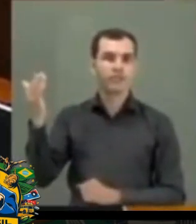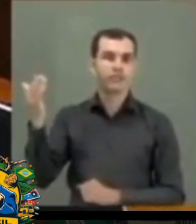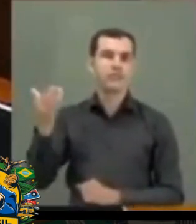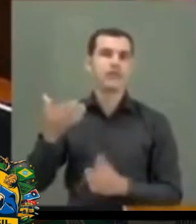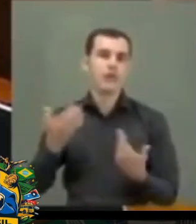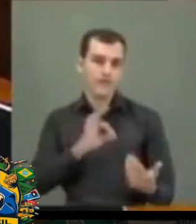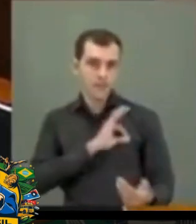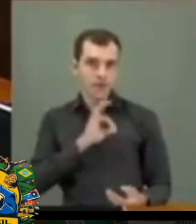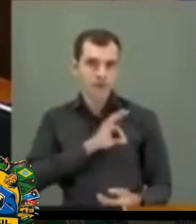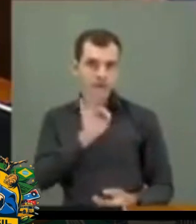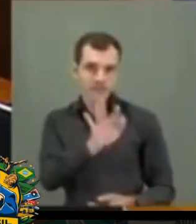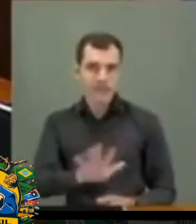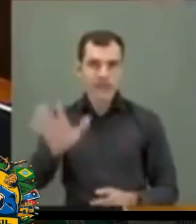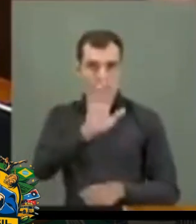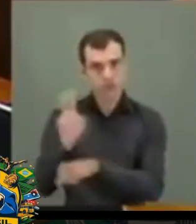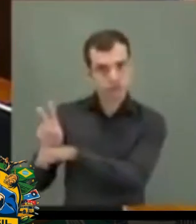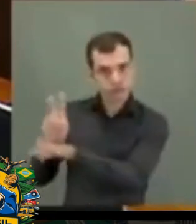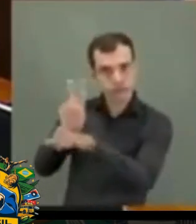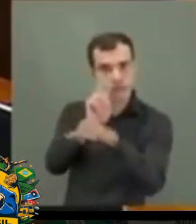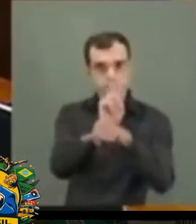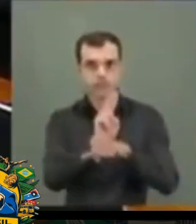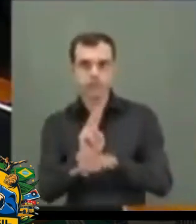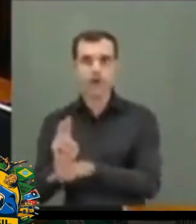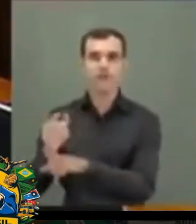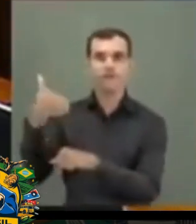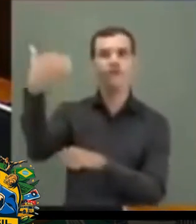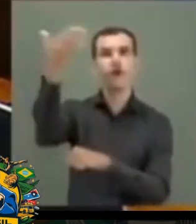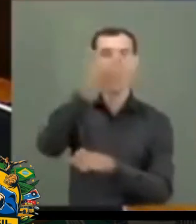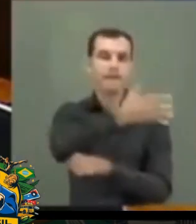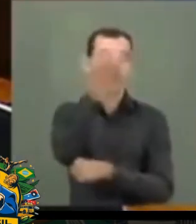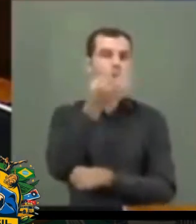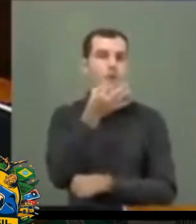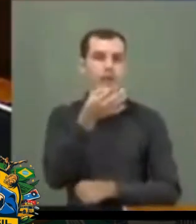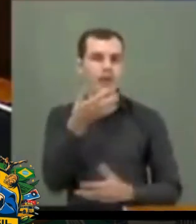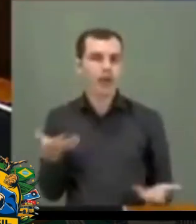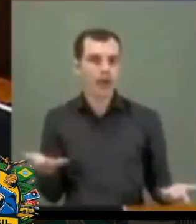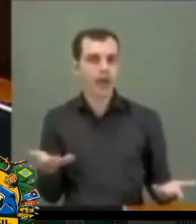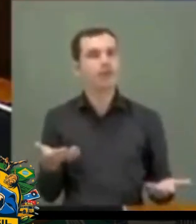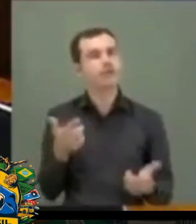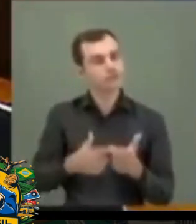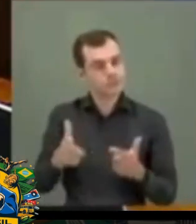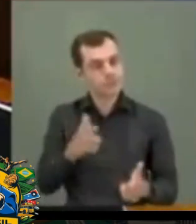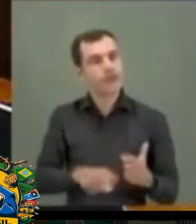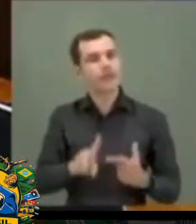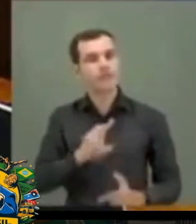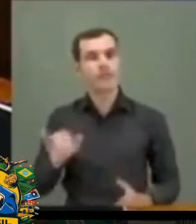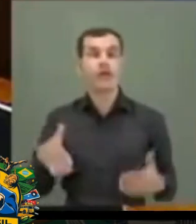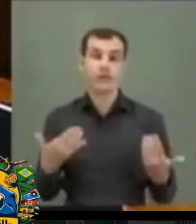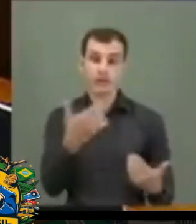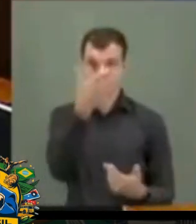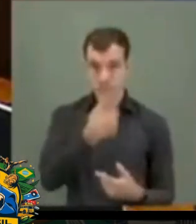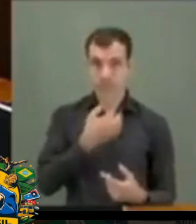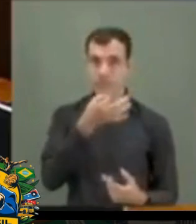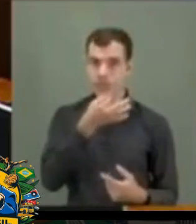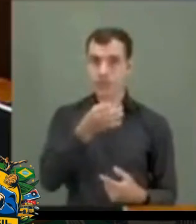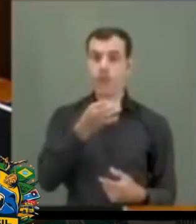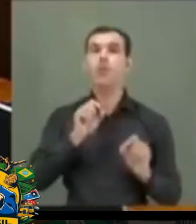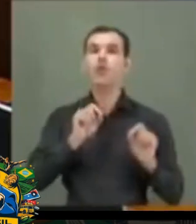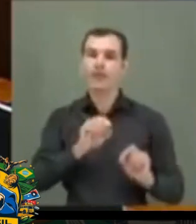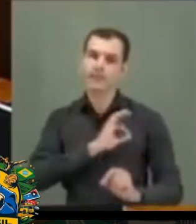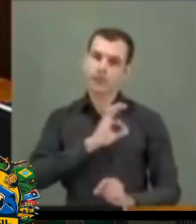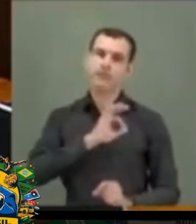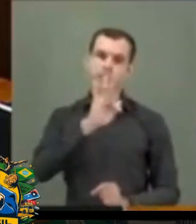começar a fazer uma vigilância dessas opiniões lá fora, ela vai ter que começar a ter muito problema. O que eu sugeri à Polícia Federal, que muito